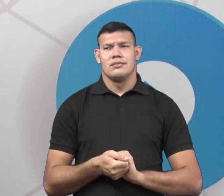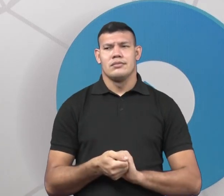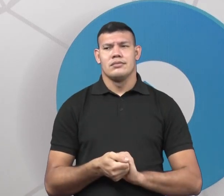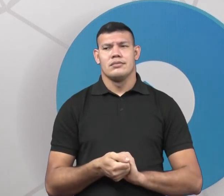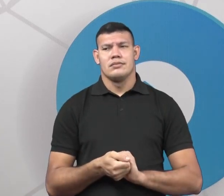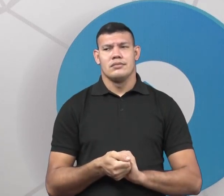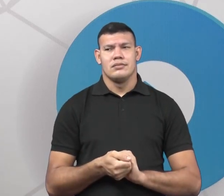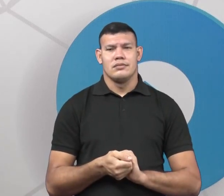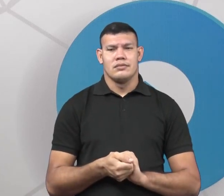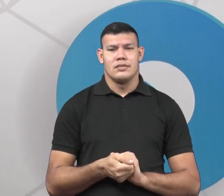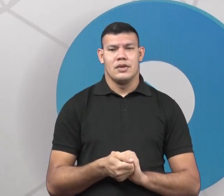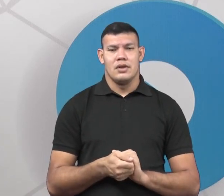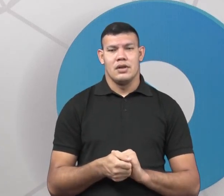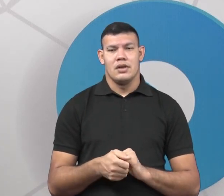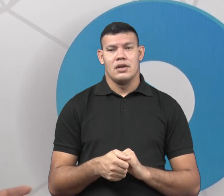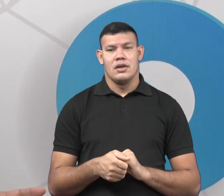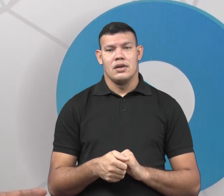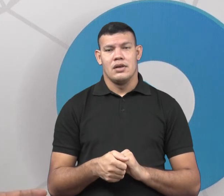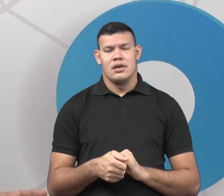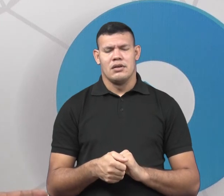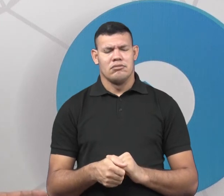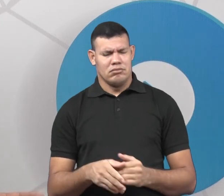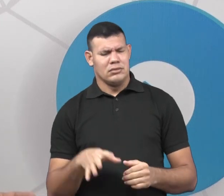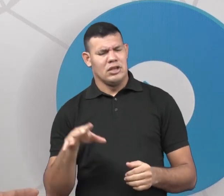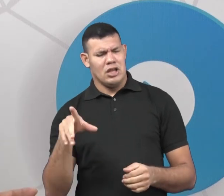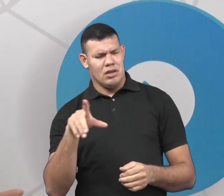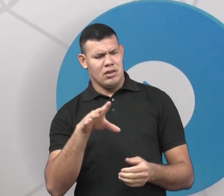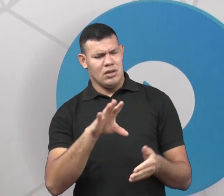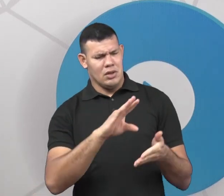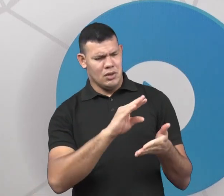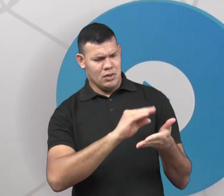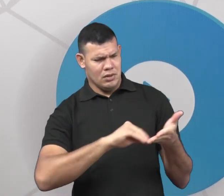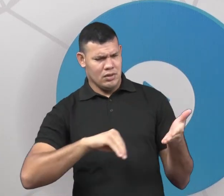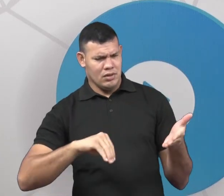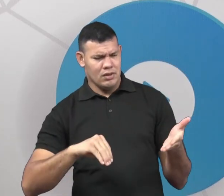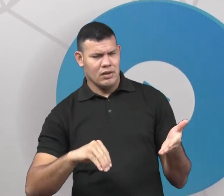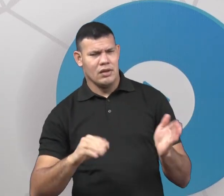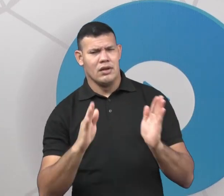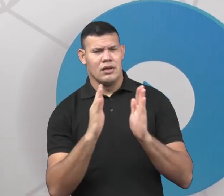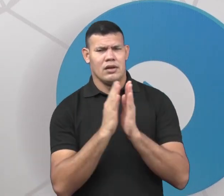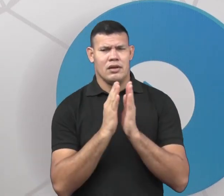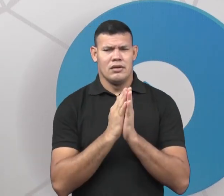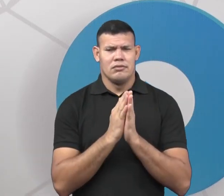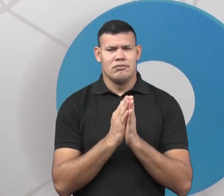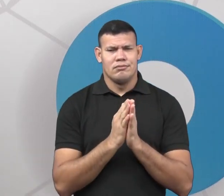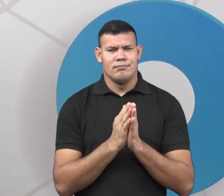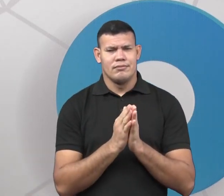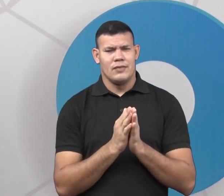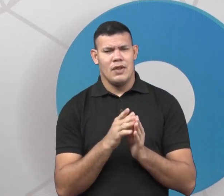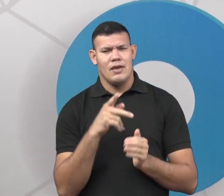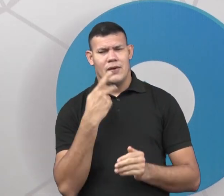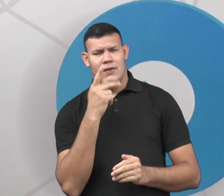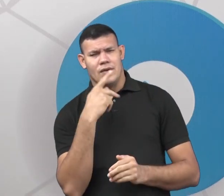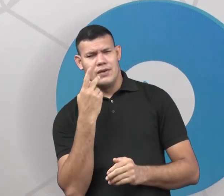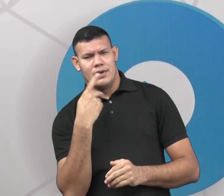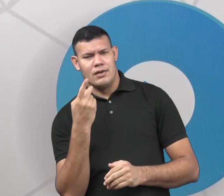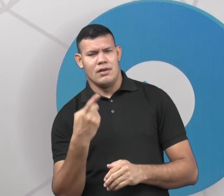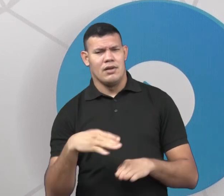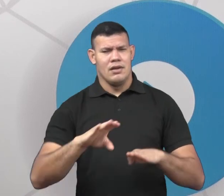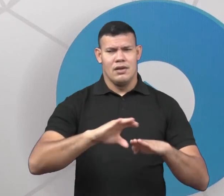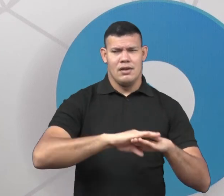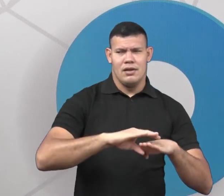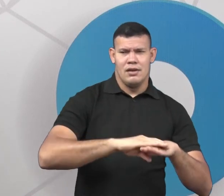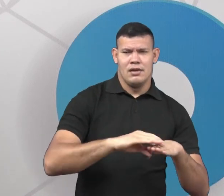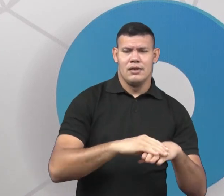estarem incoerentes. Tirei minhas orações, recitei meus sapatos, não faz muito sentido.